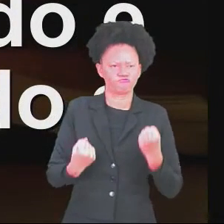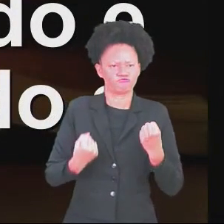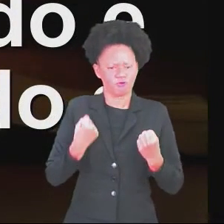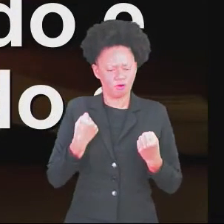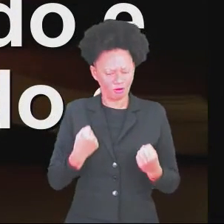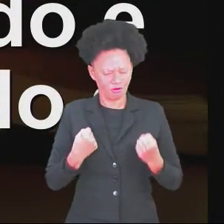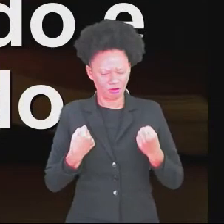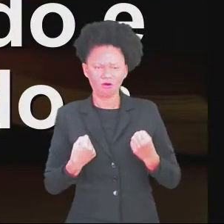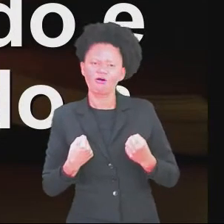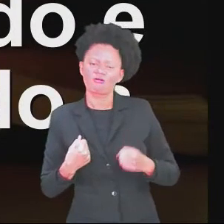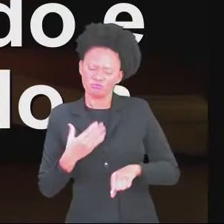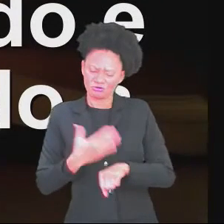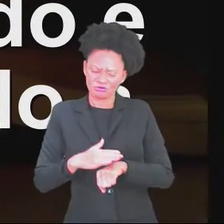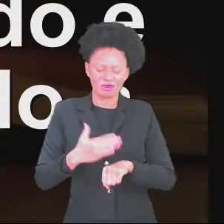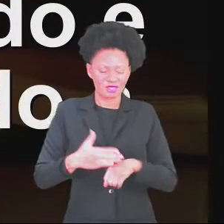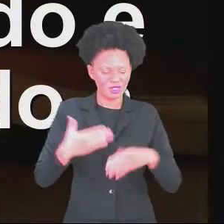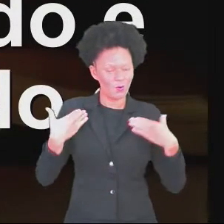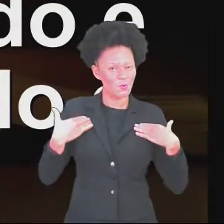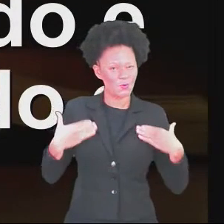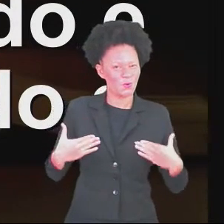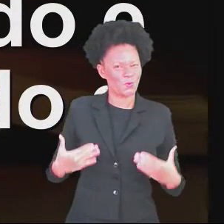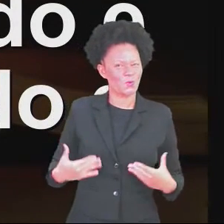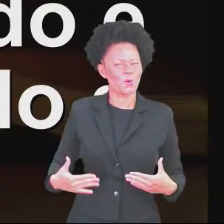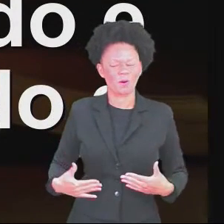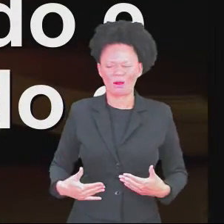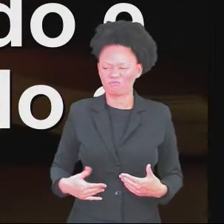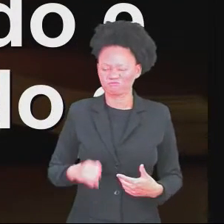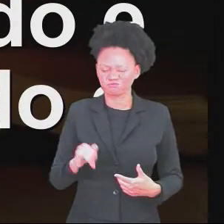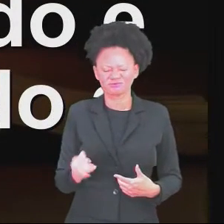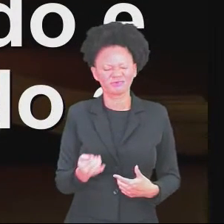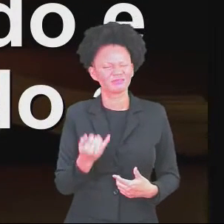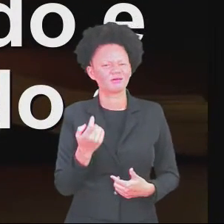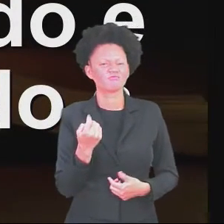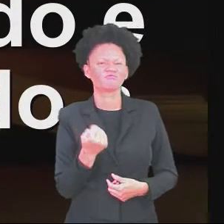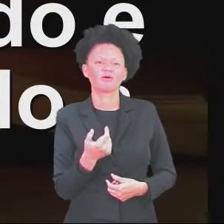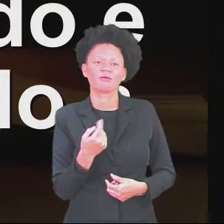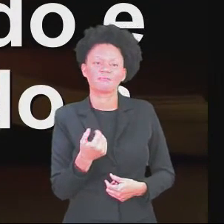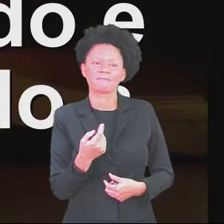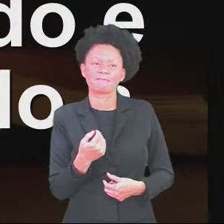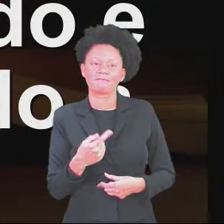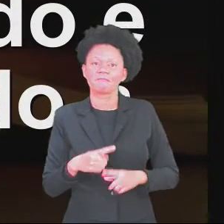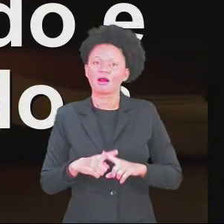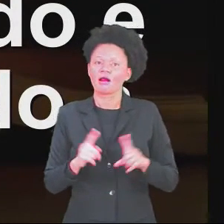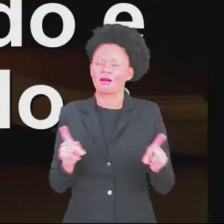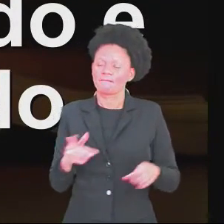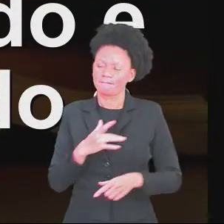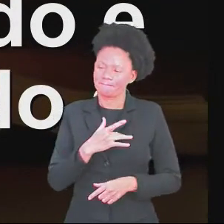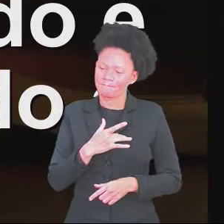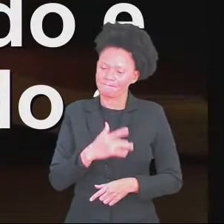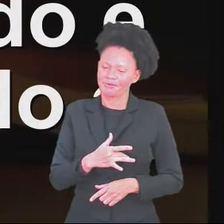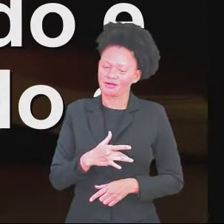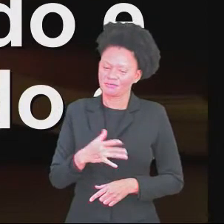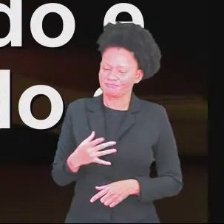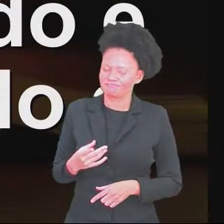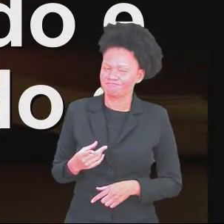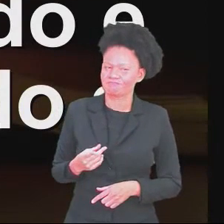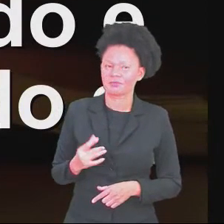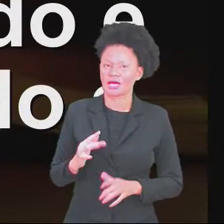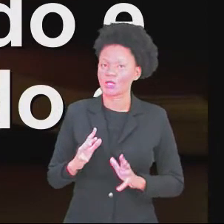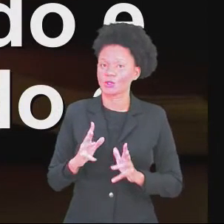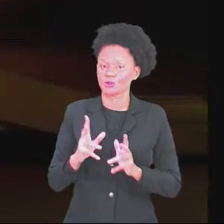O exercício físico é de pouco proveito. A piedade, porém, é para tudo